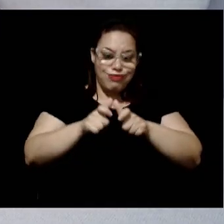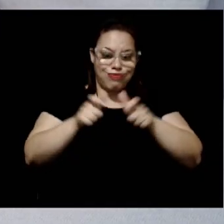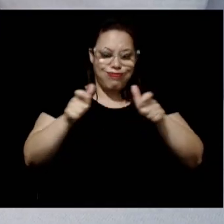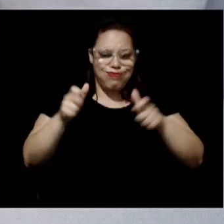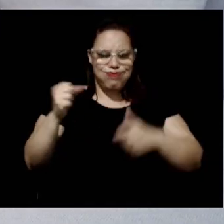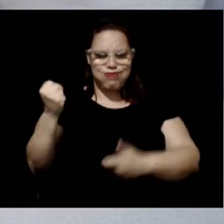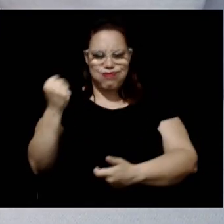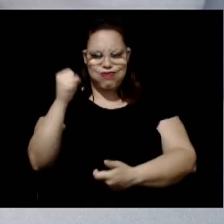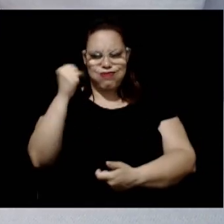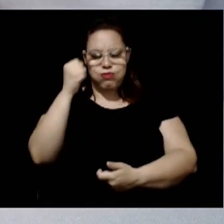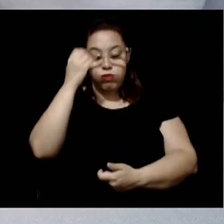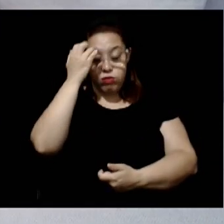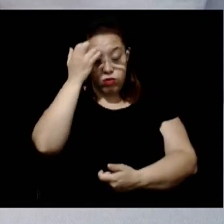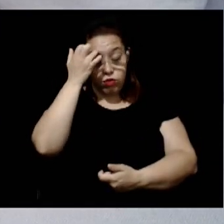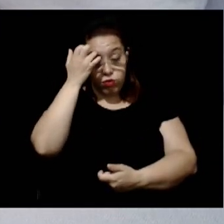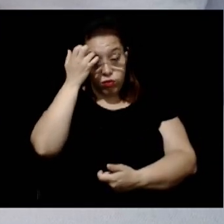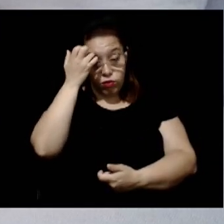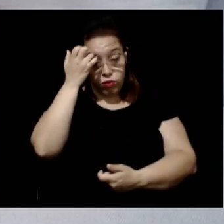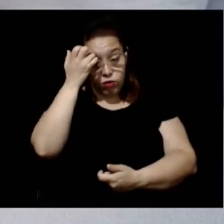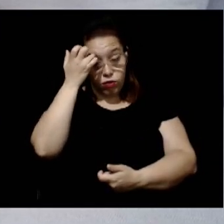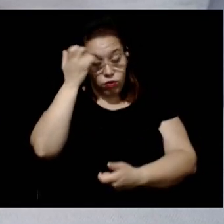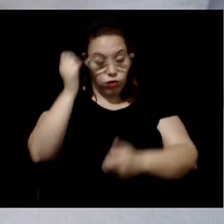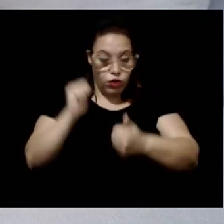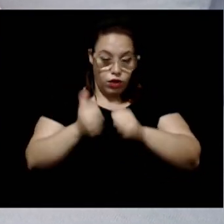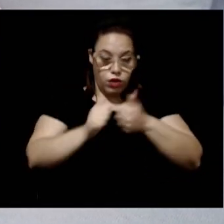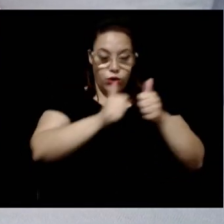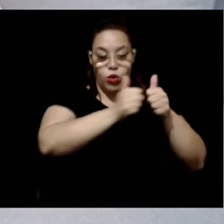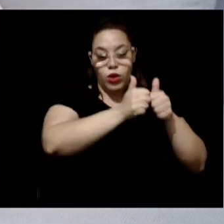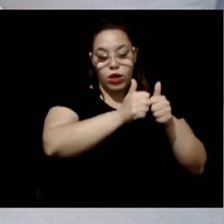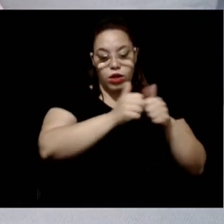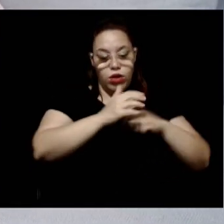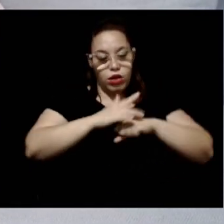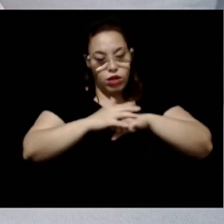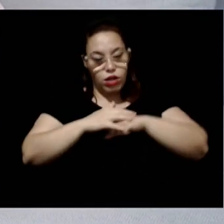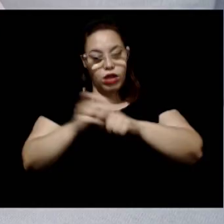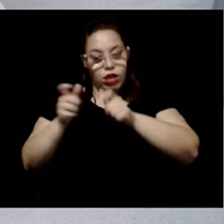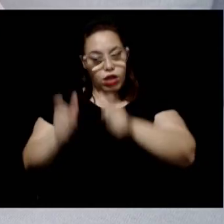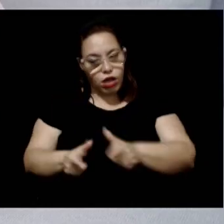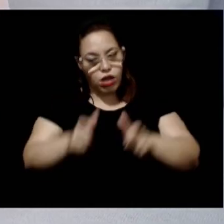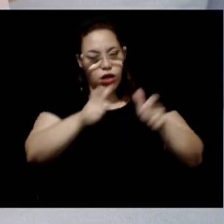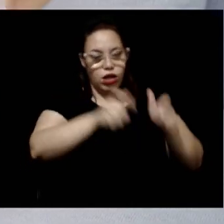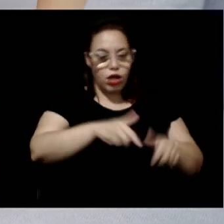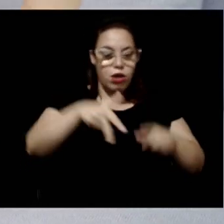avaliado doença a doença e caso a caso, paciente a paciente,